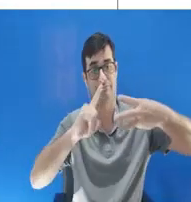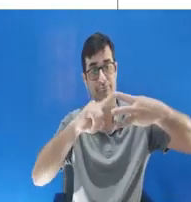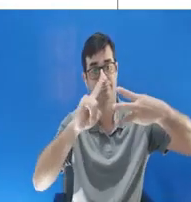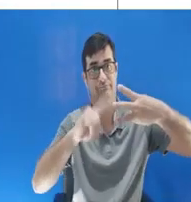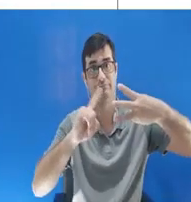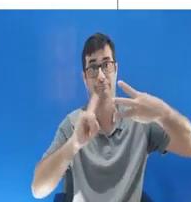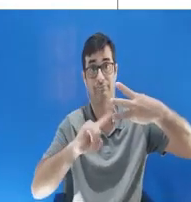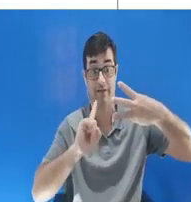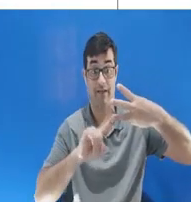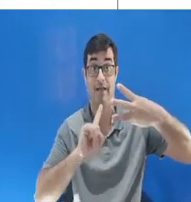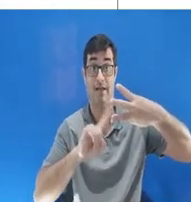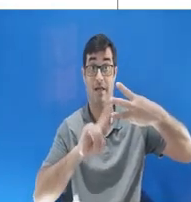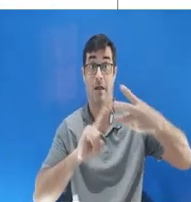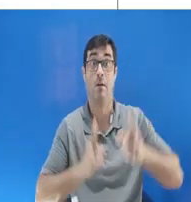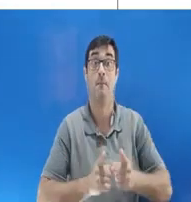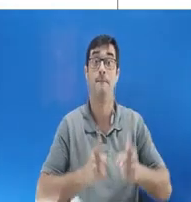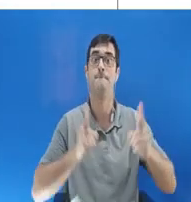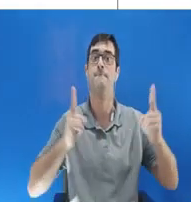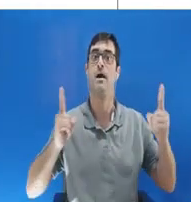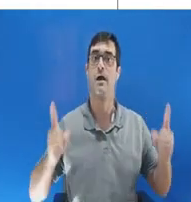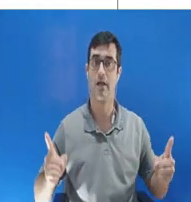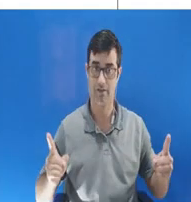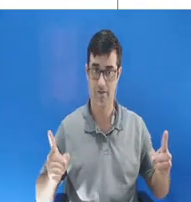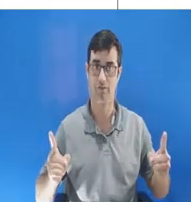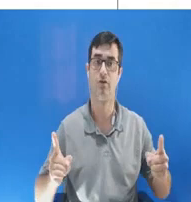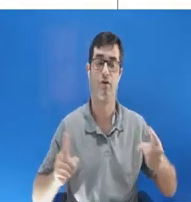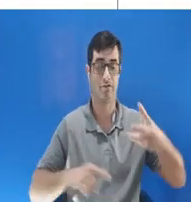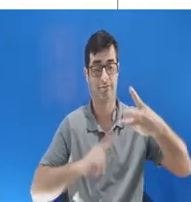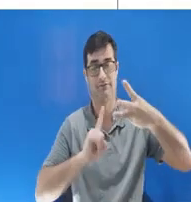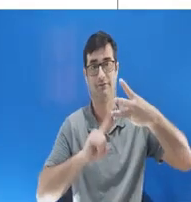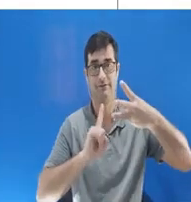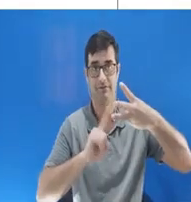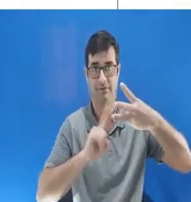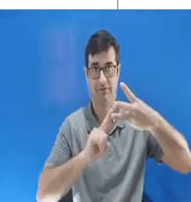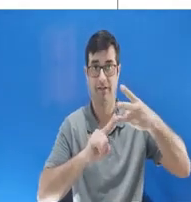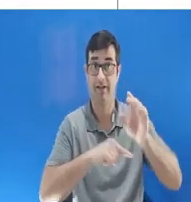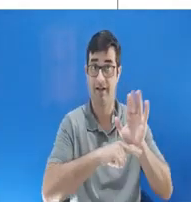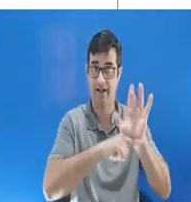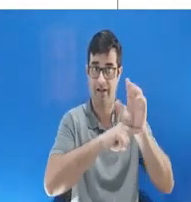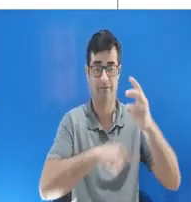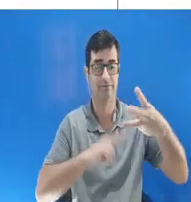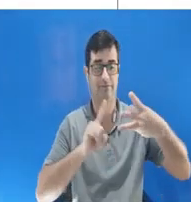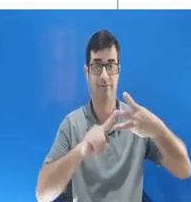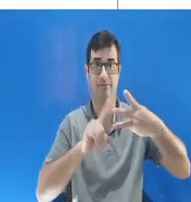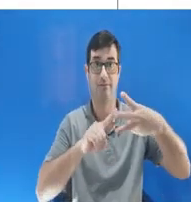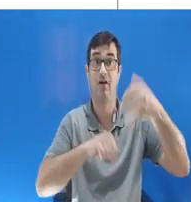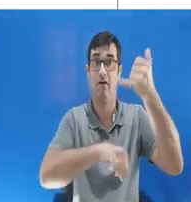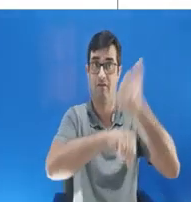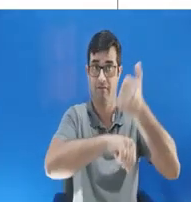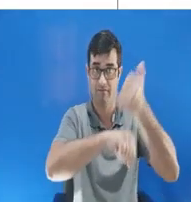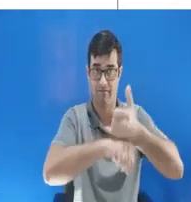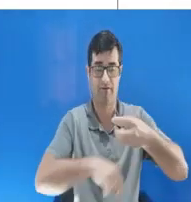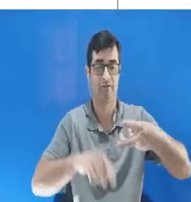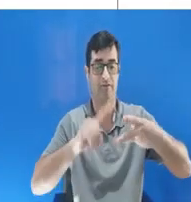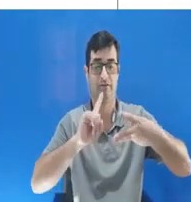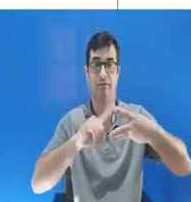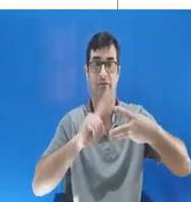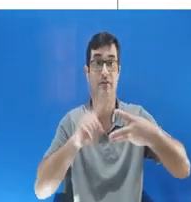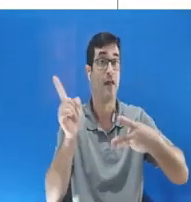maior. Esse aqui é mais indicado então para os gases nobres, para os metais e para os